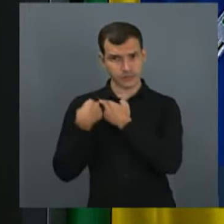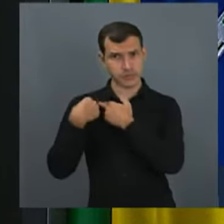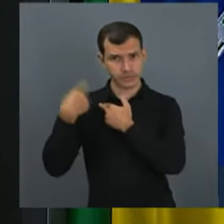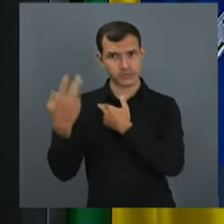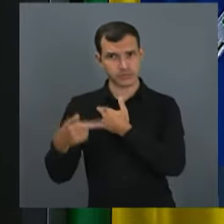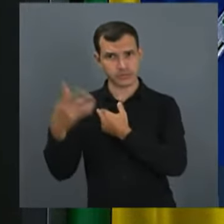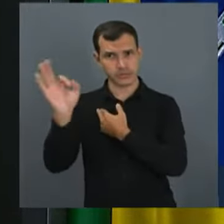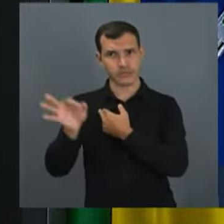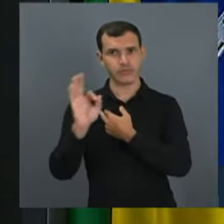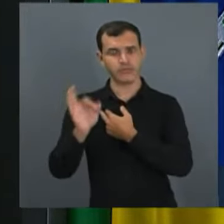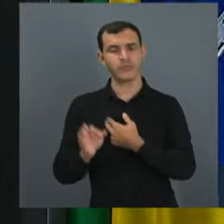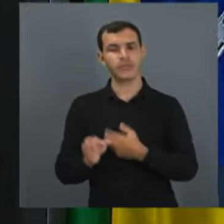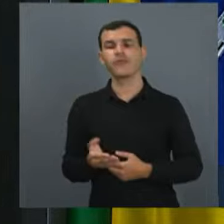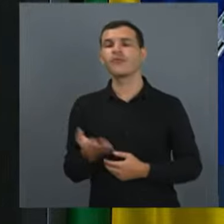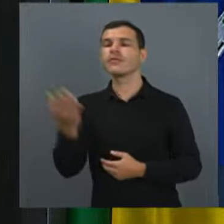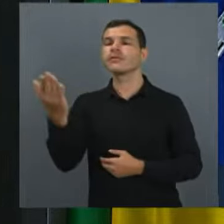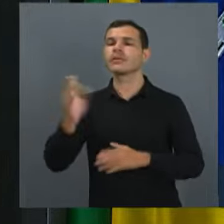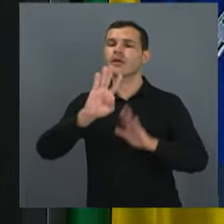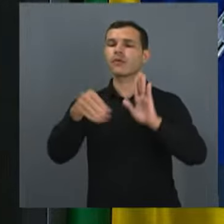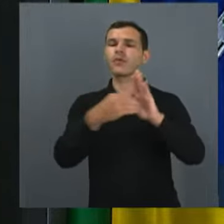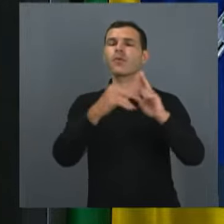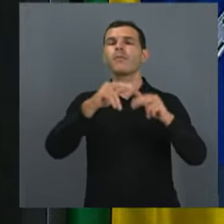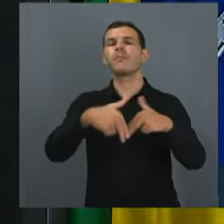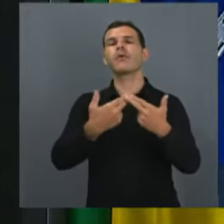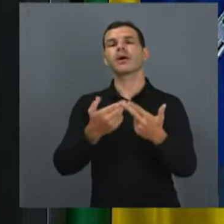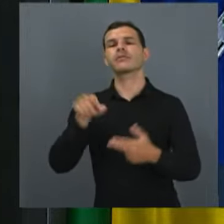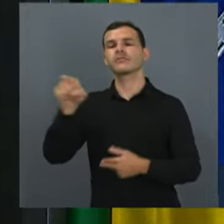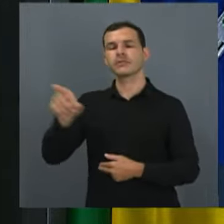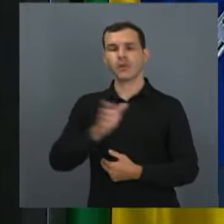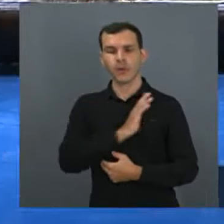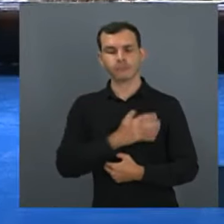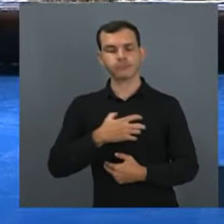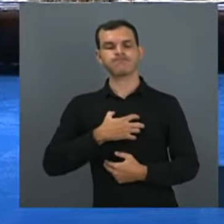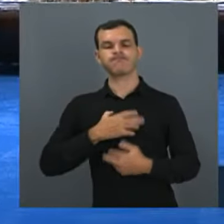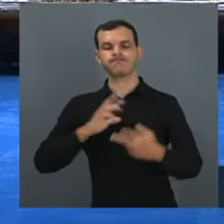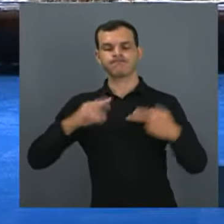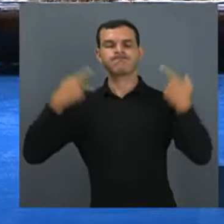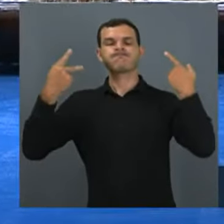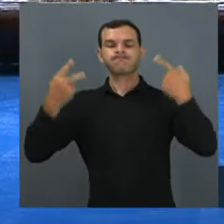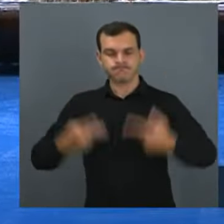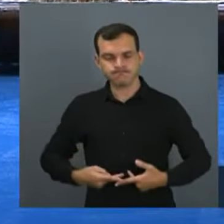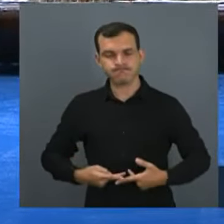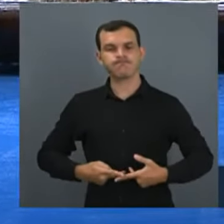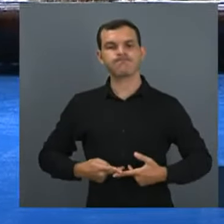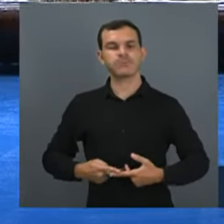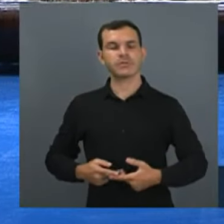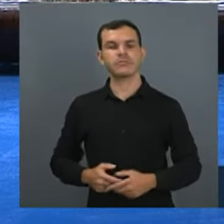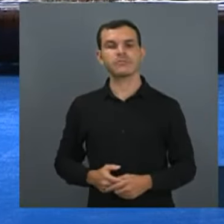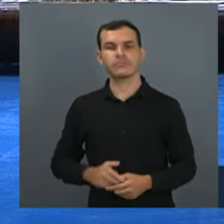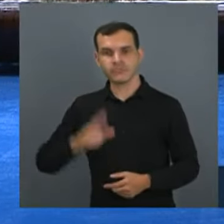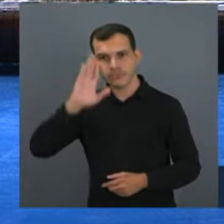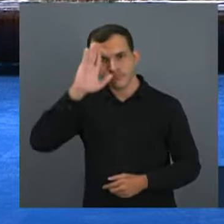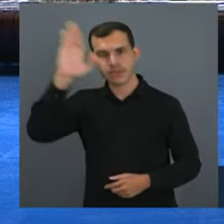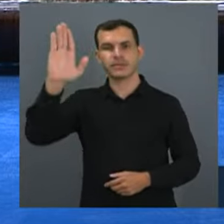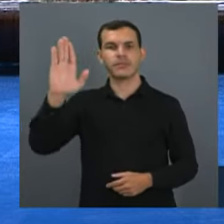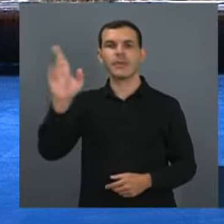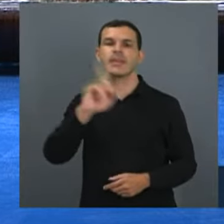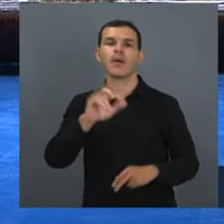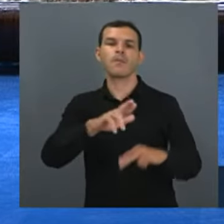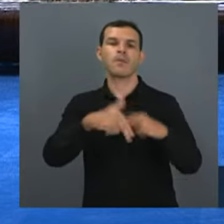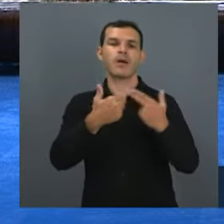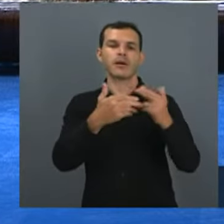esteja colocando pela humanidade do seu coração. E não para liberar a pauta de